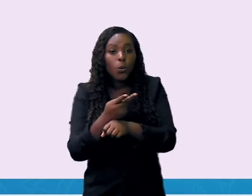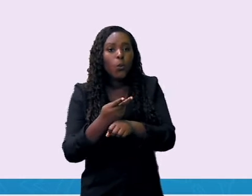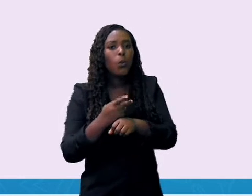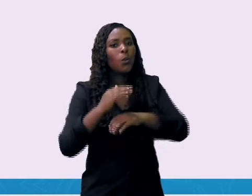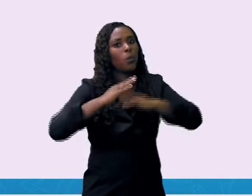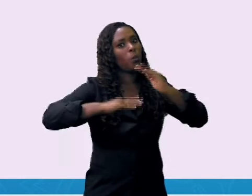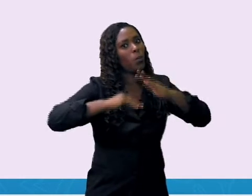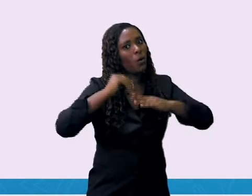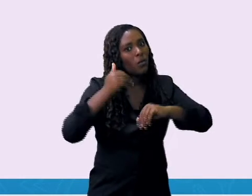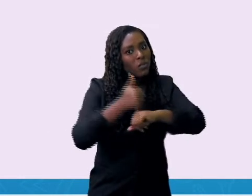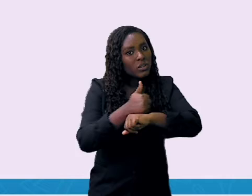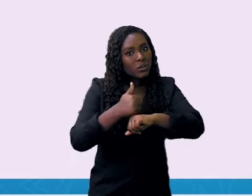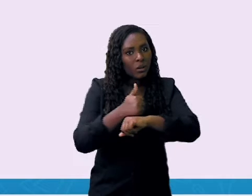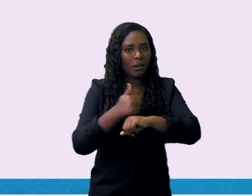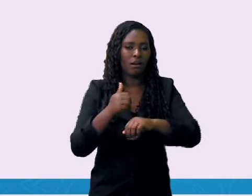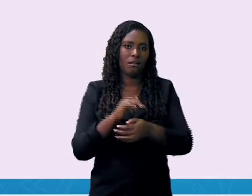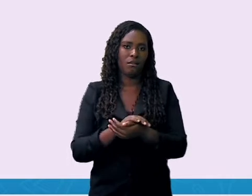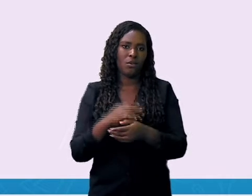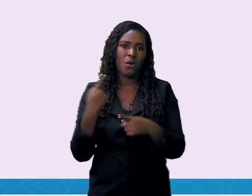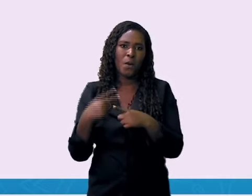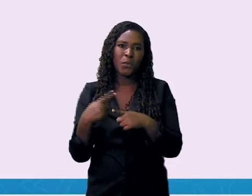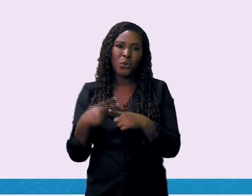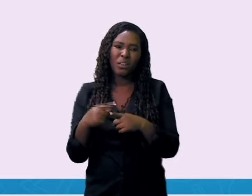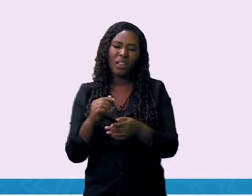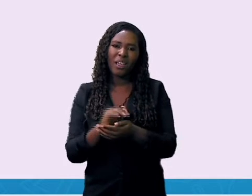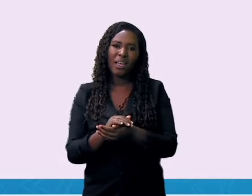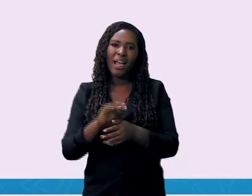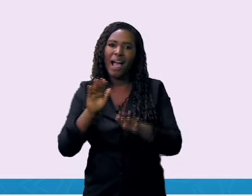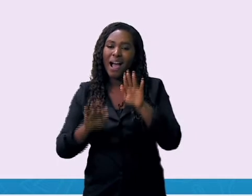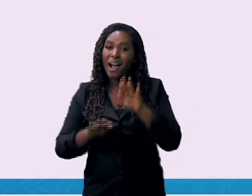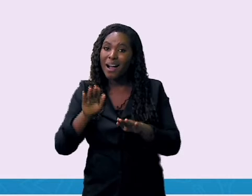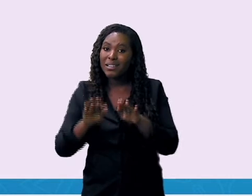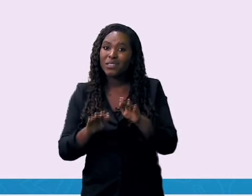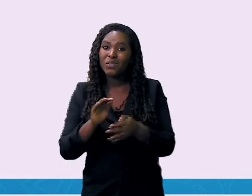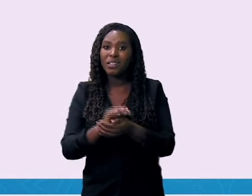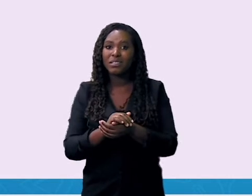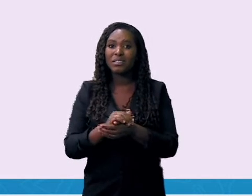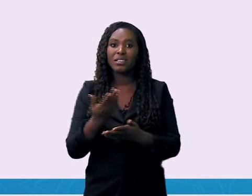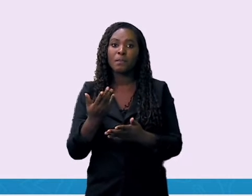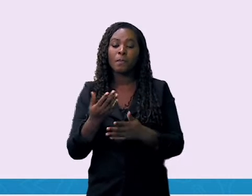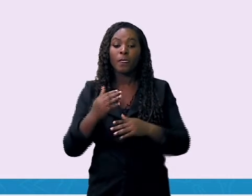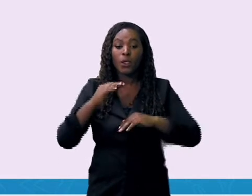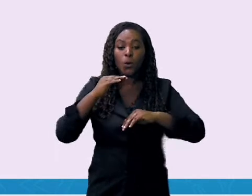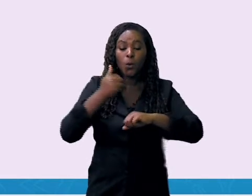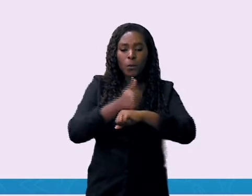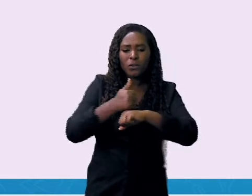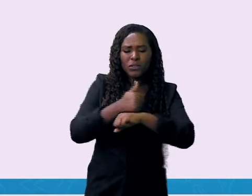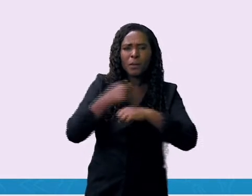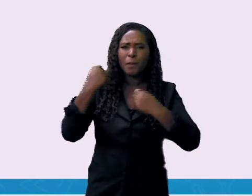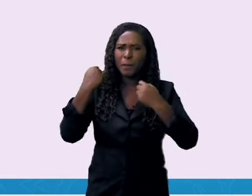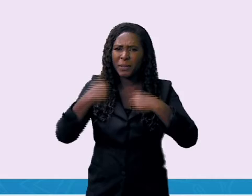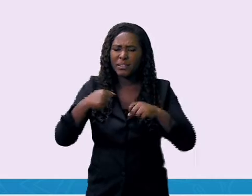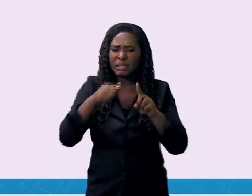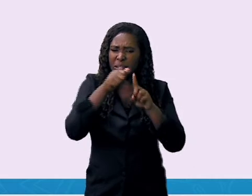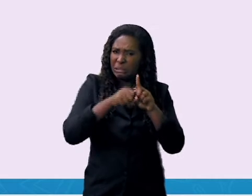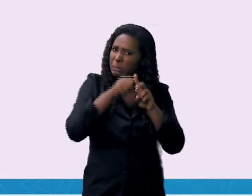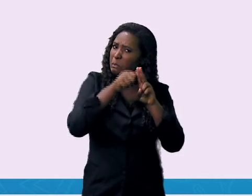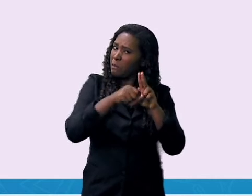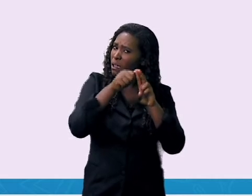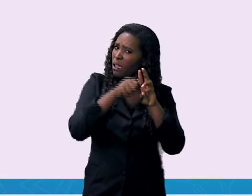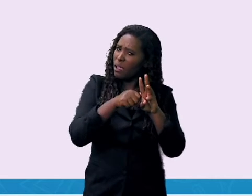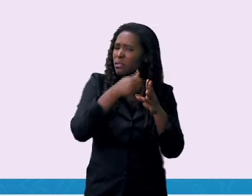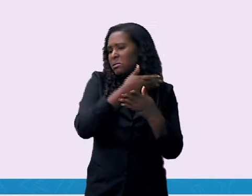casos a criança fica em observação por alguns meses para se fechar o diagnóstico. Mas se você percebe alguma alteração